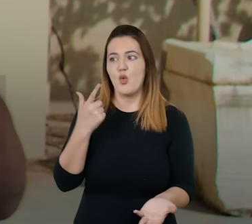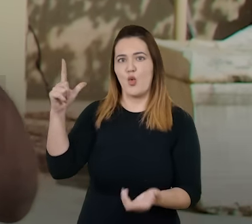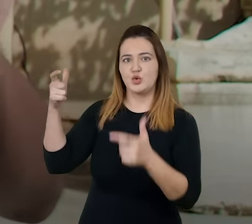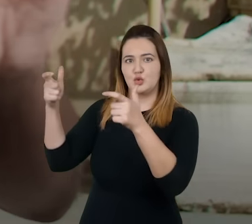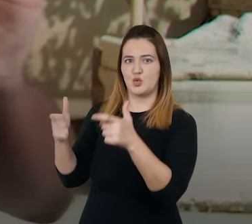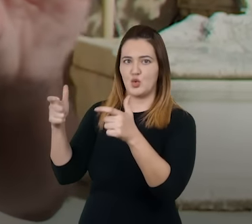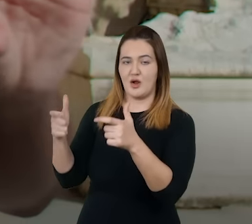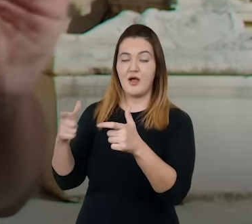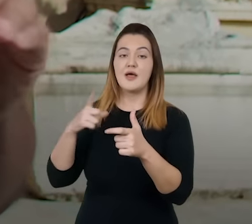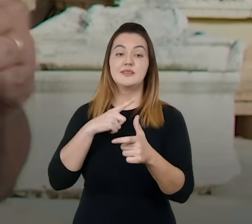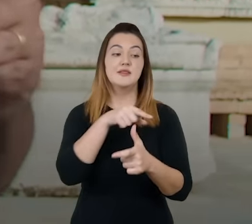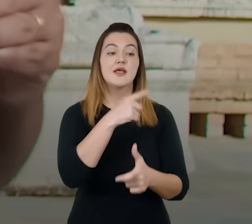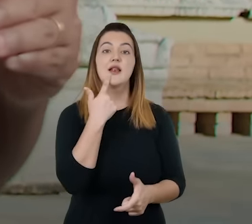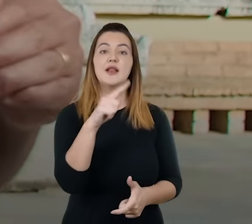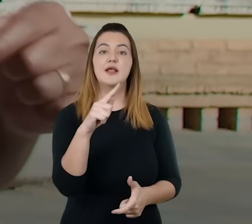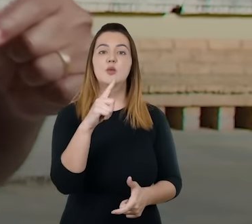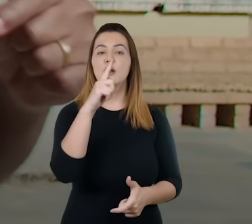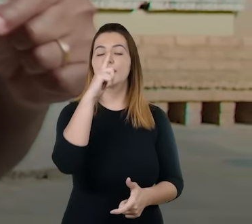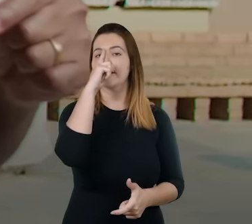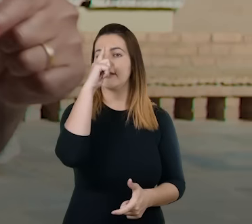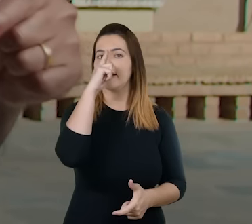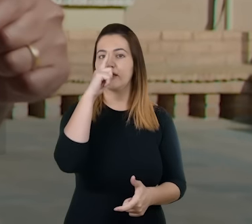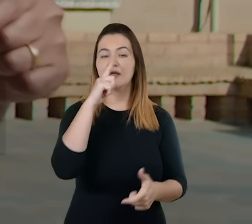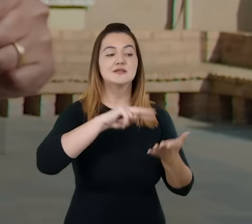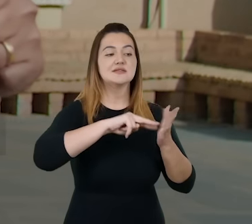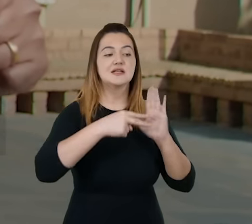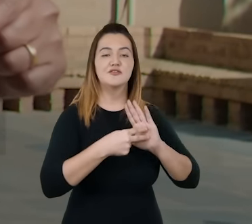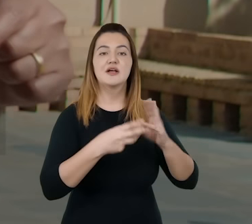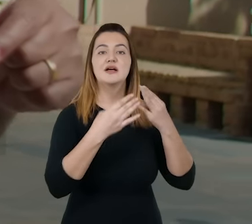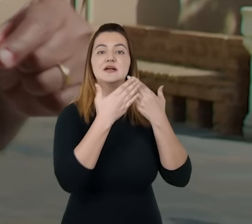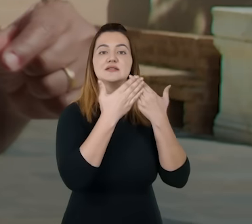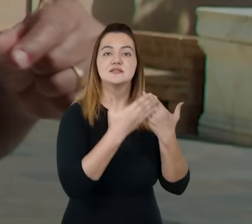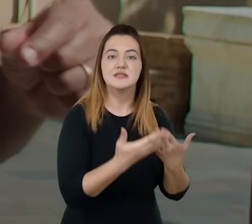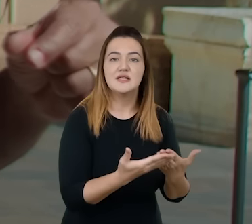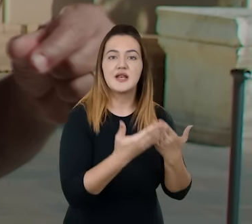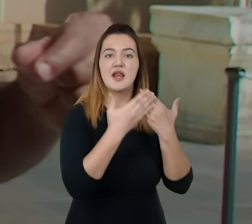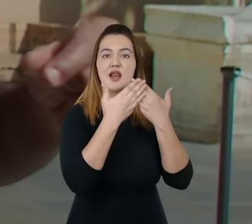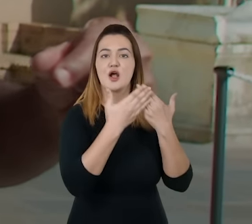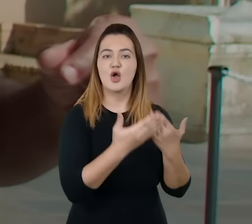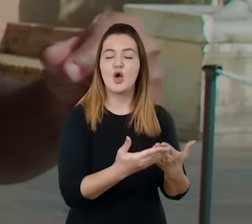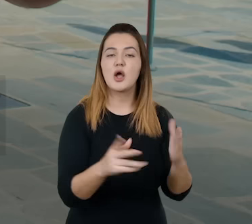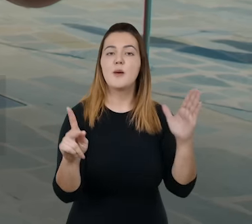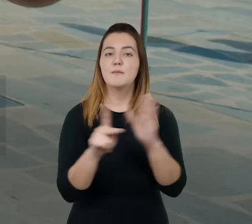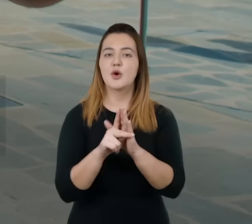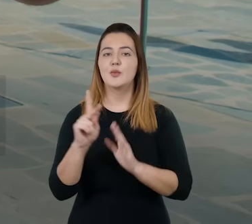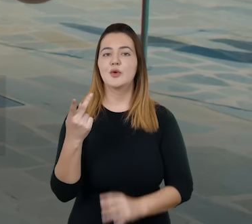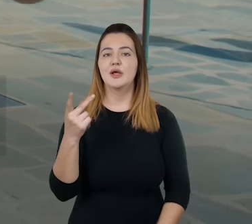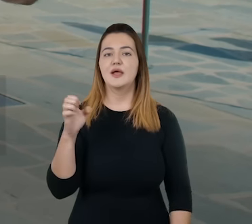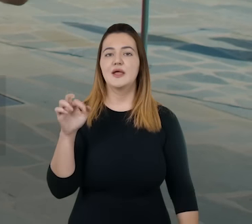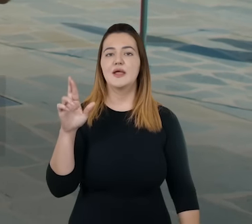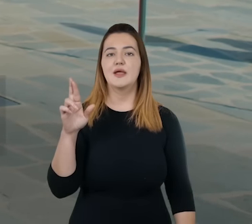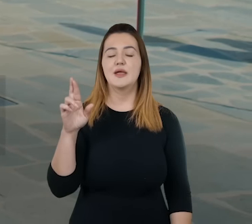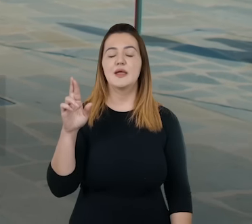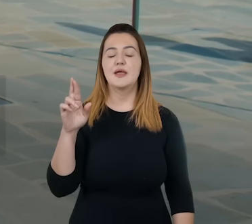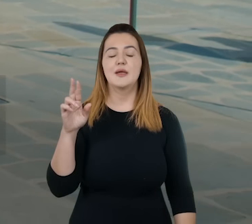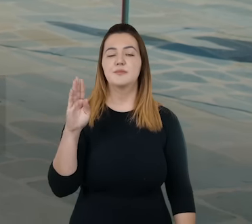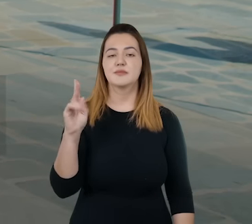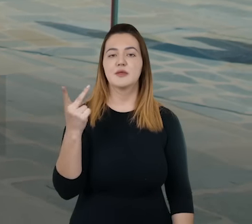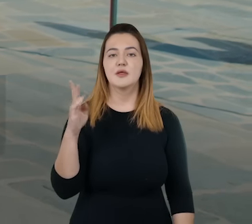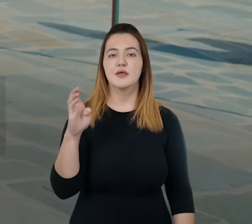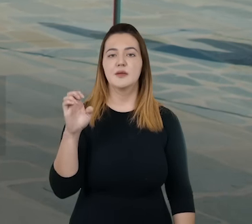grego, parcialmente, é claro, a expressão Sinagoga dos Hebreus. Então, como foram